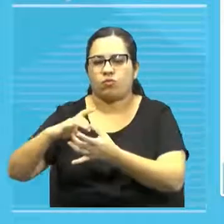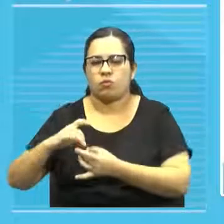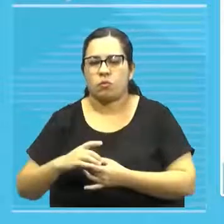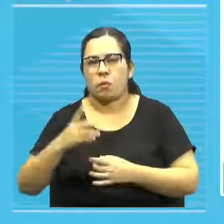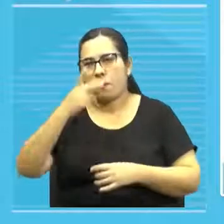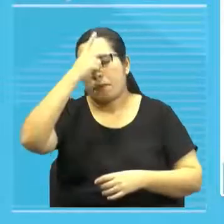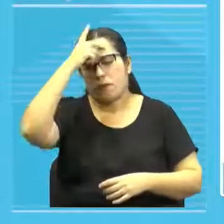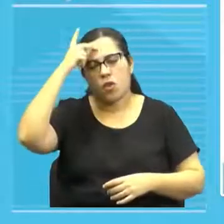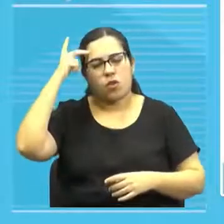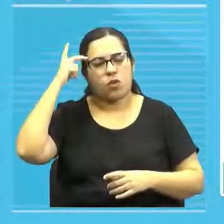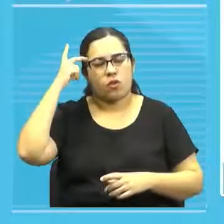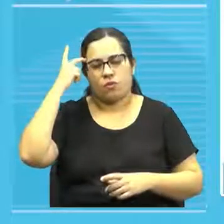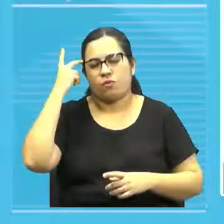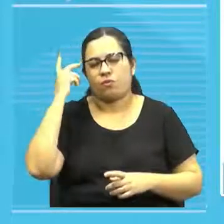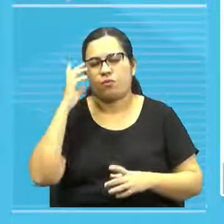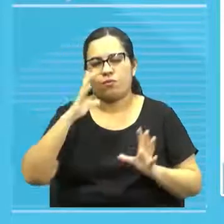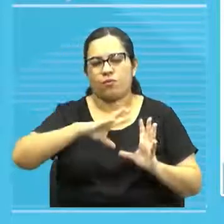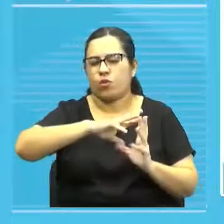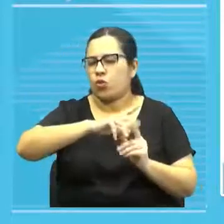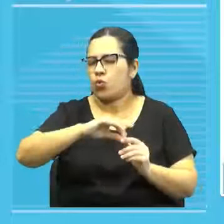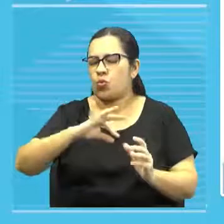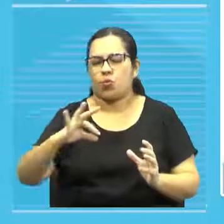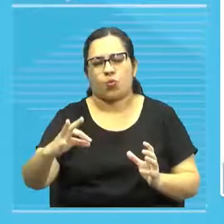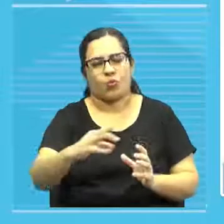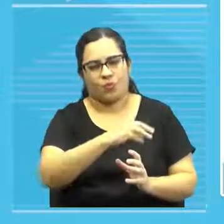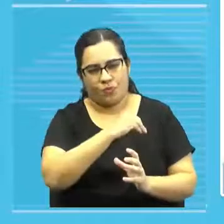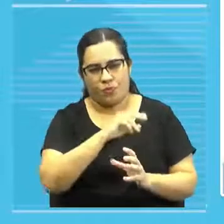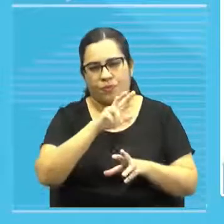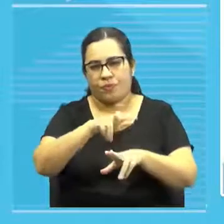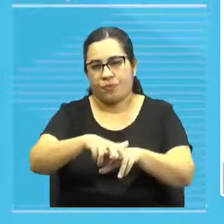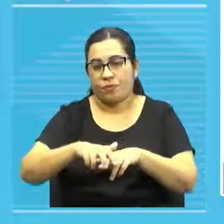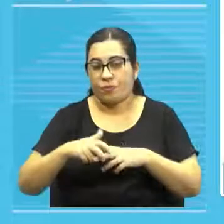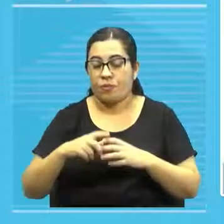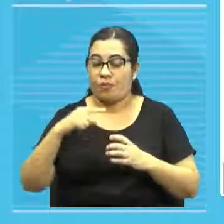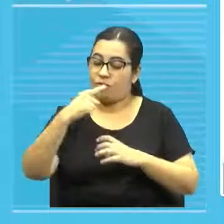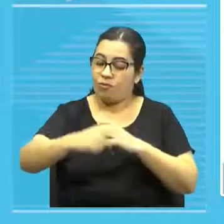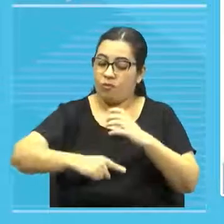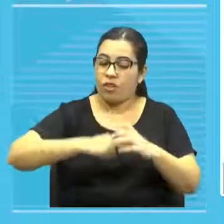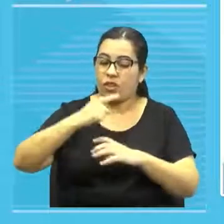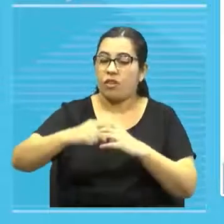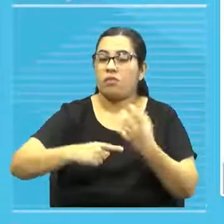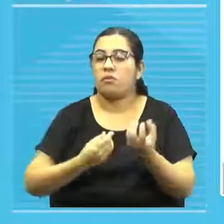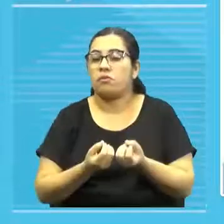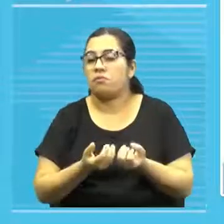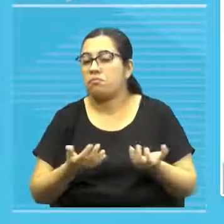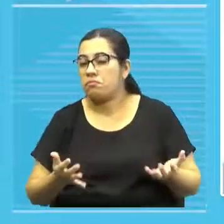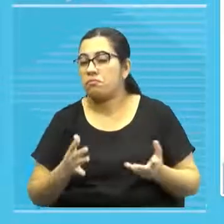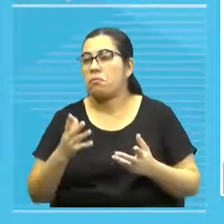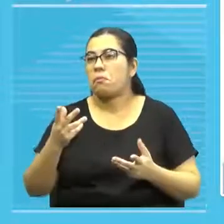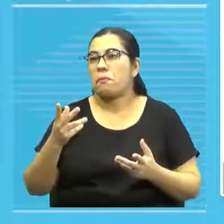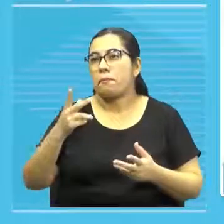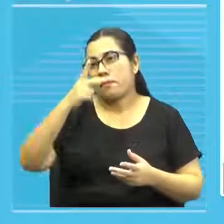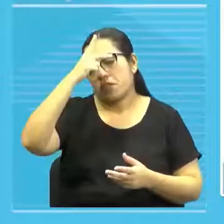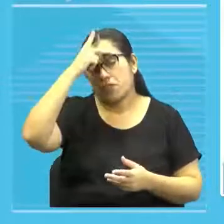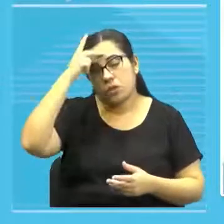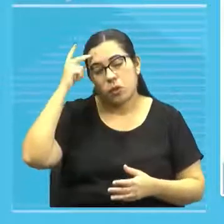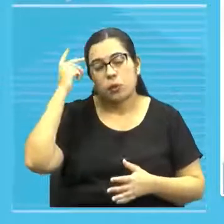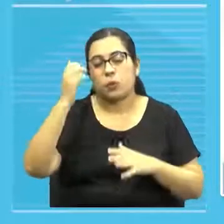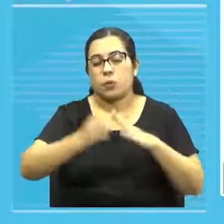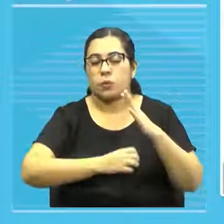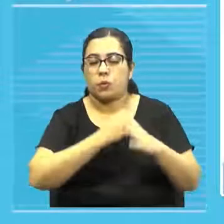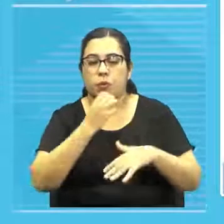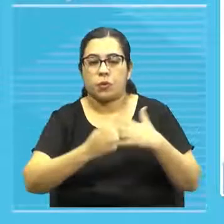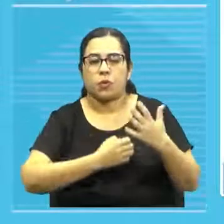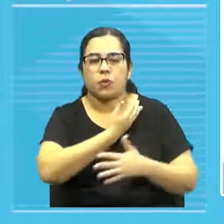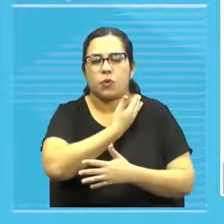mundo inteiro minha gente é através desse processo não é que as pessoas os governos as empresas